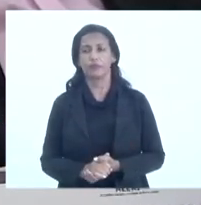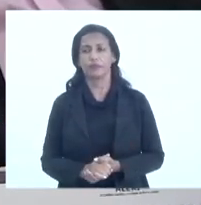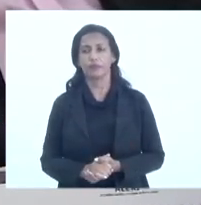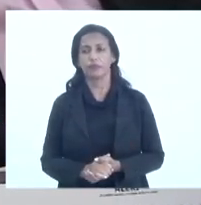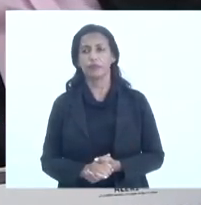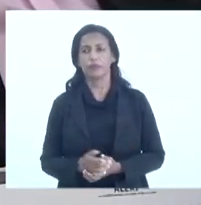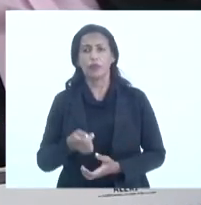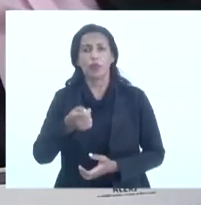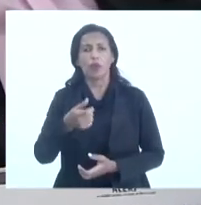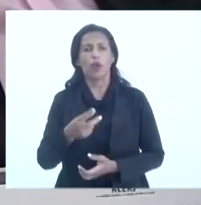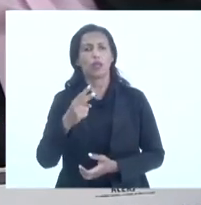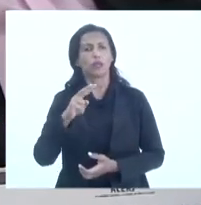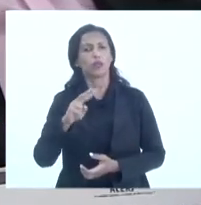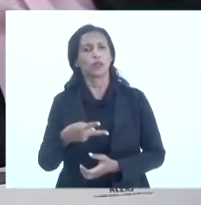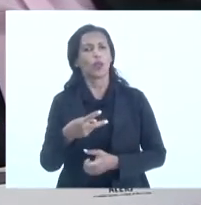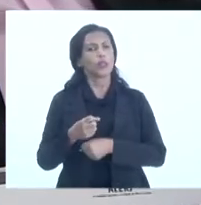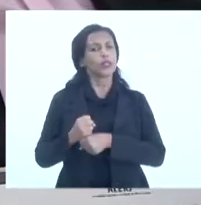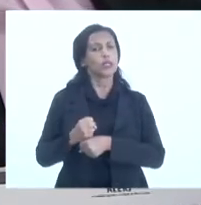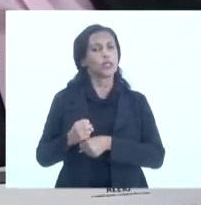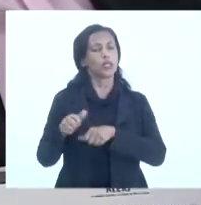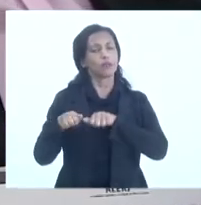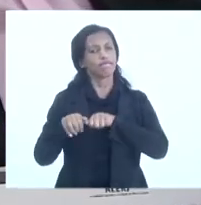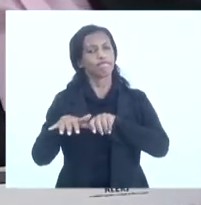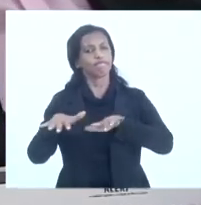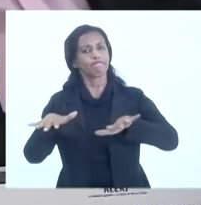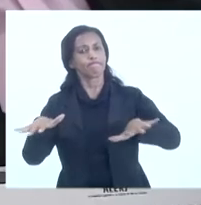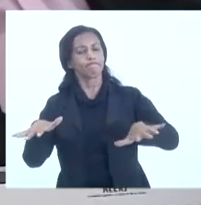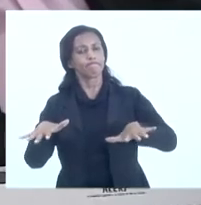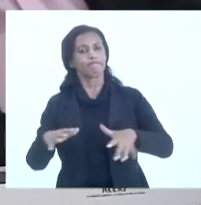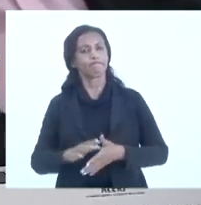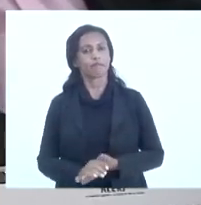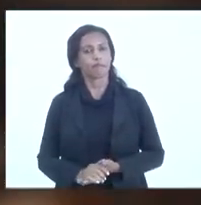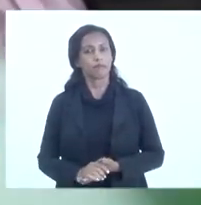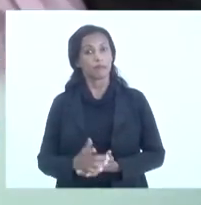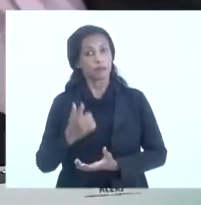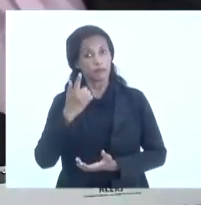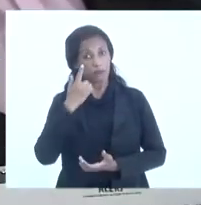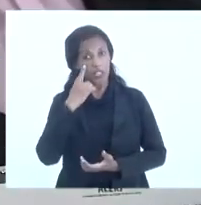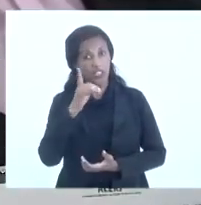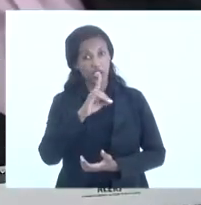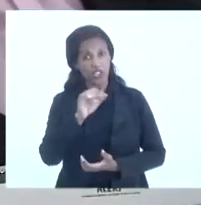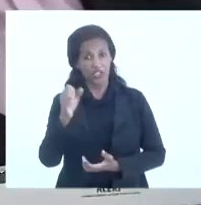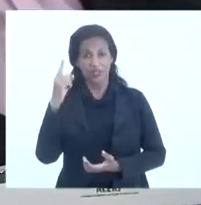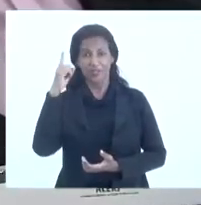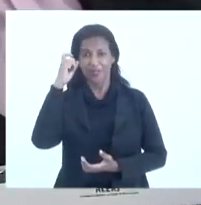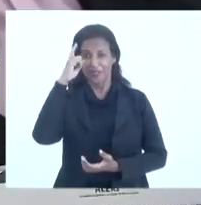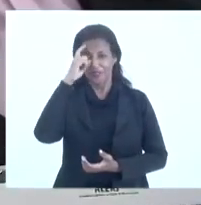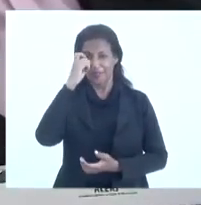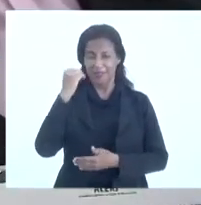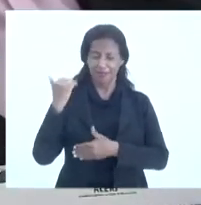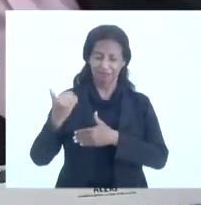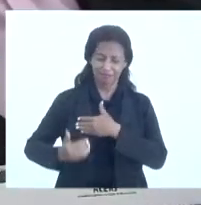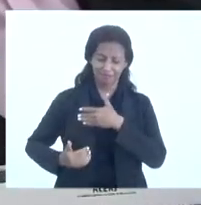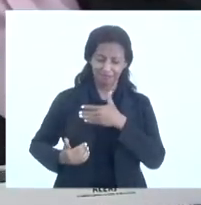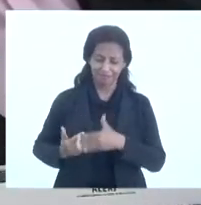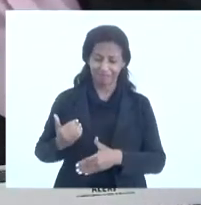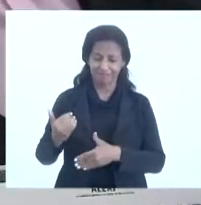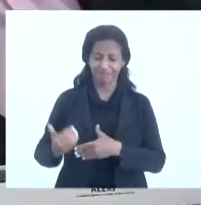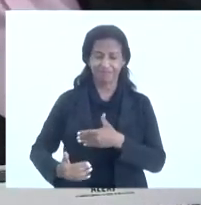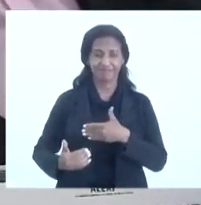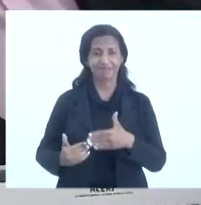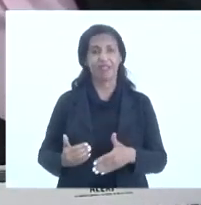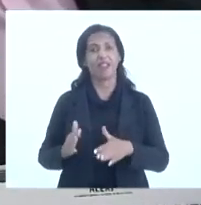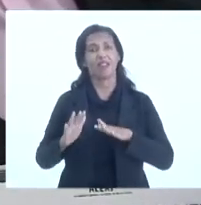nesses quase 2 anos de pandemia, nós presenciamos dias muito difíceis, mas, ao mesmo tempo, de